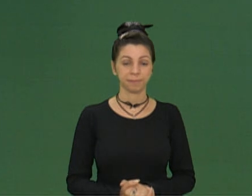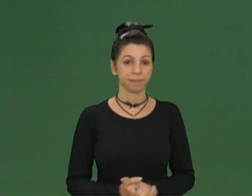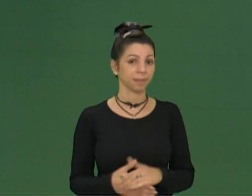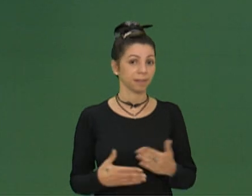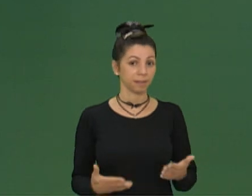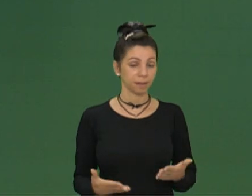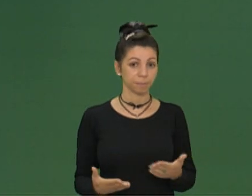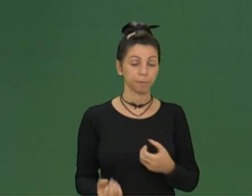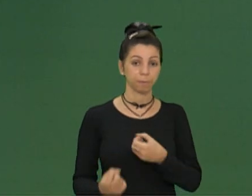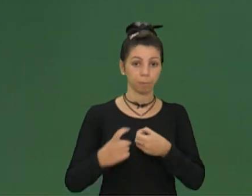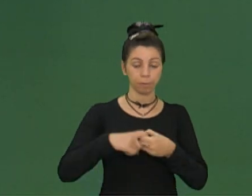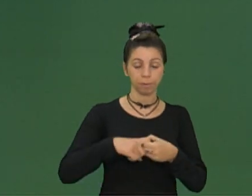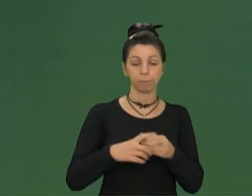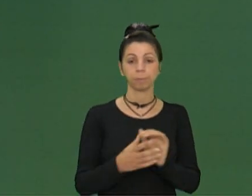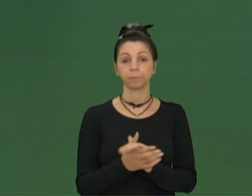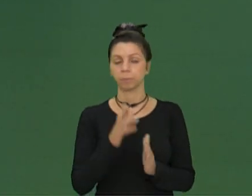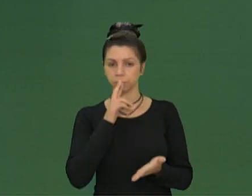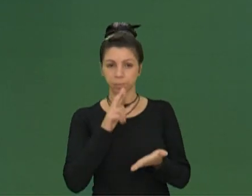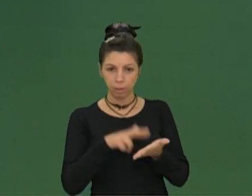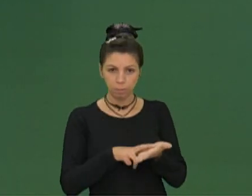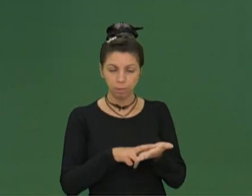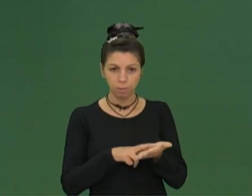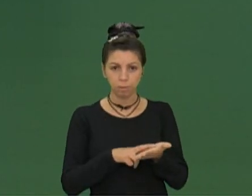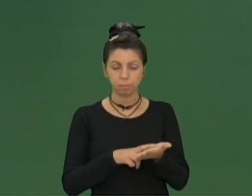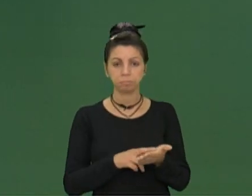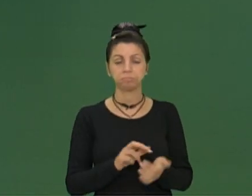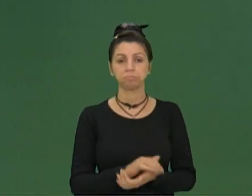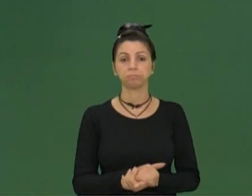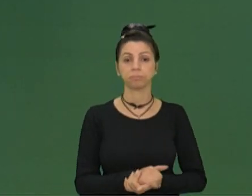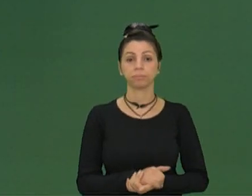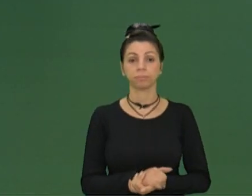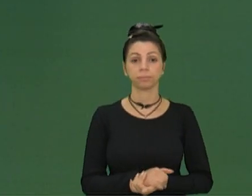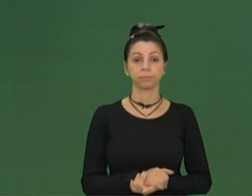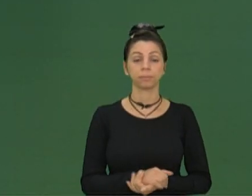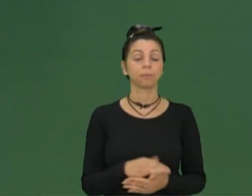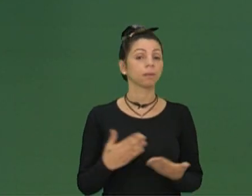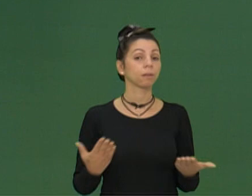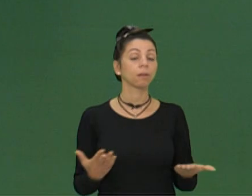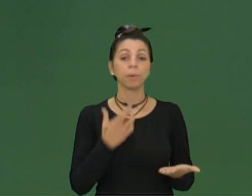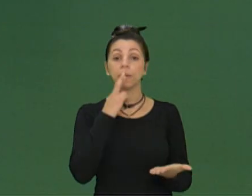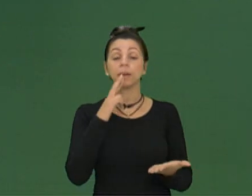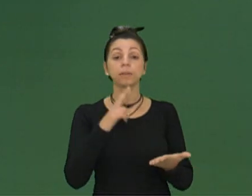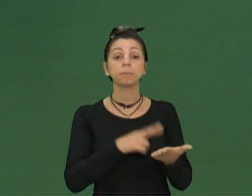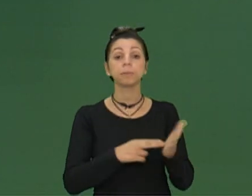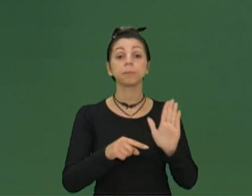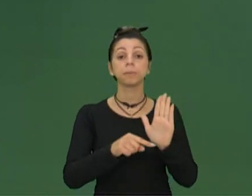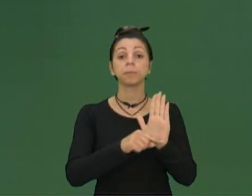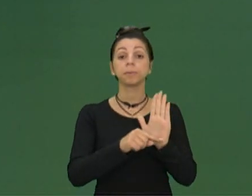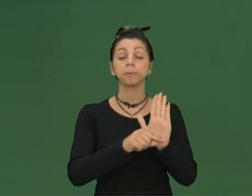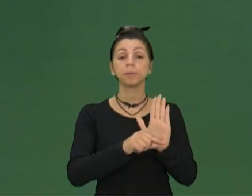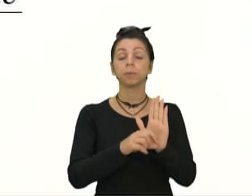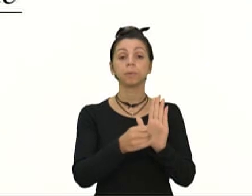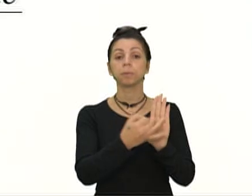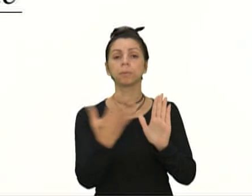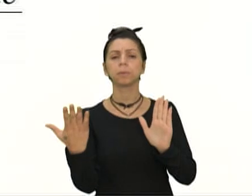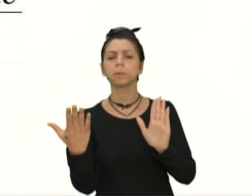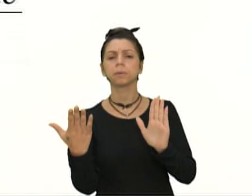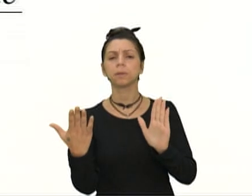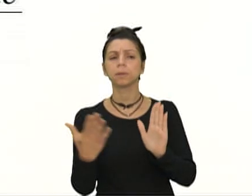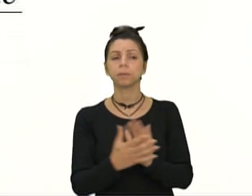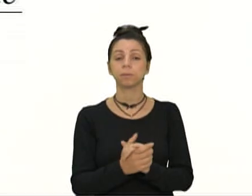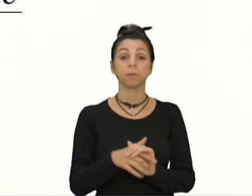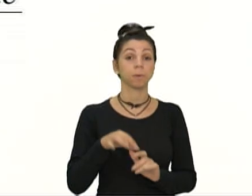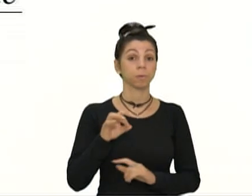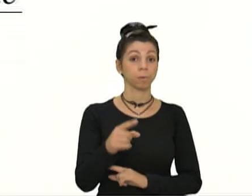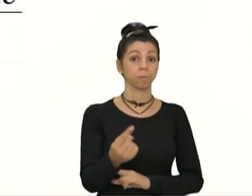Então, pessoal, encontraram a solução? Acredito que sim, né? E qual que é a solução negativa? Existem quantas?